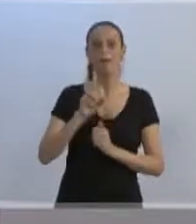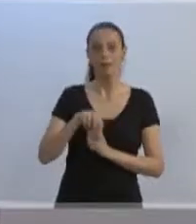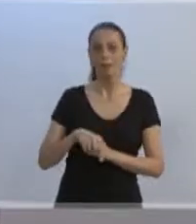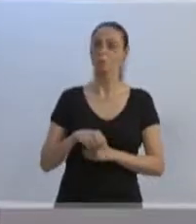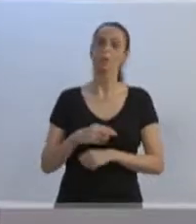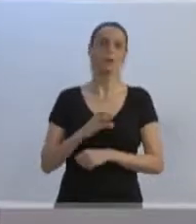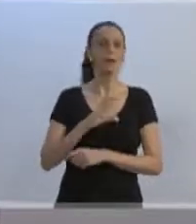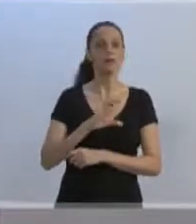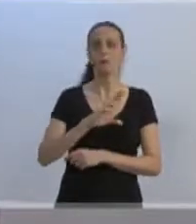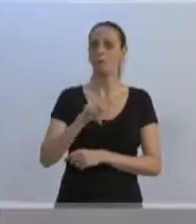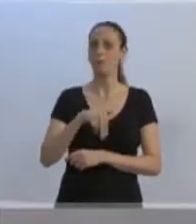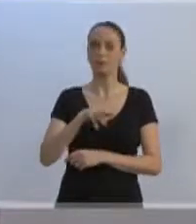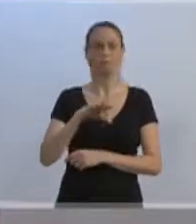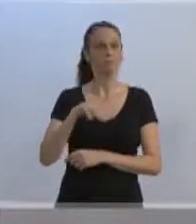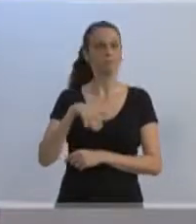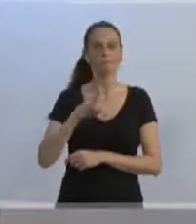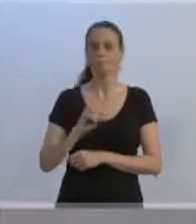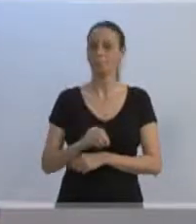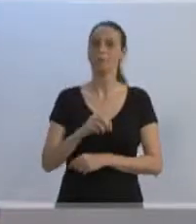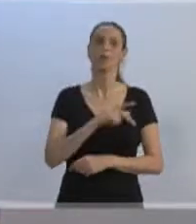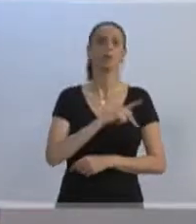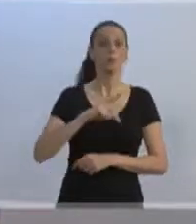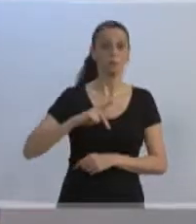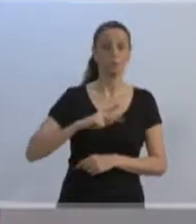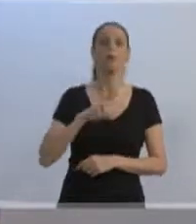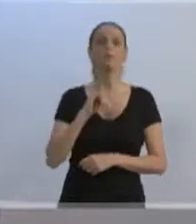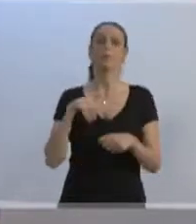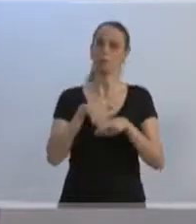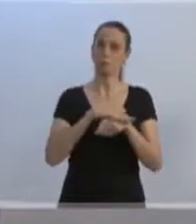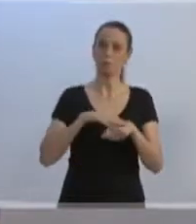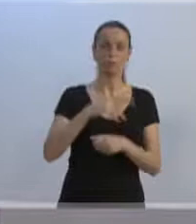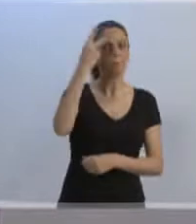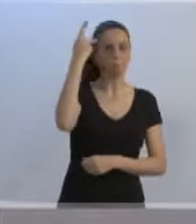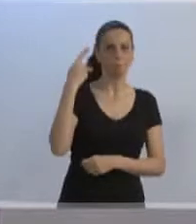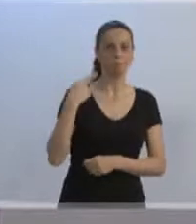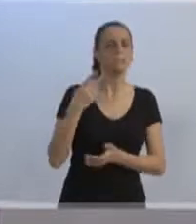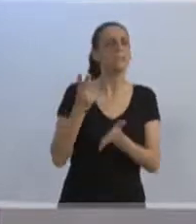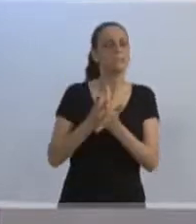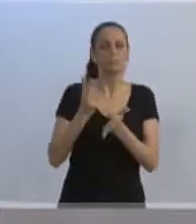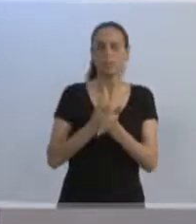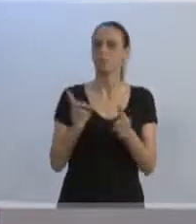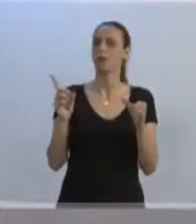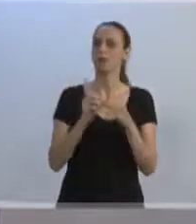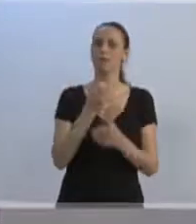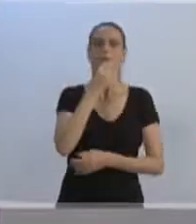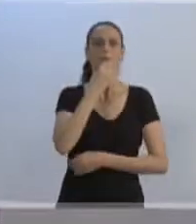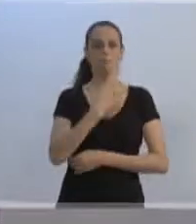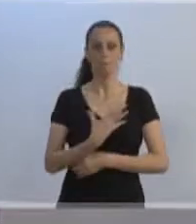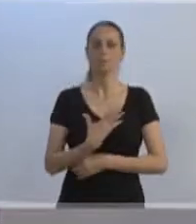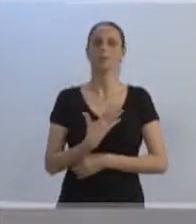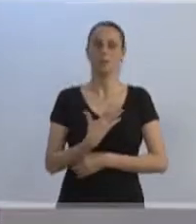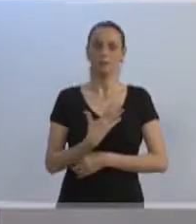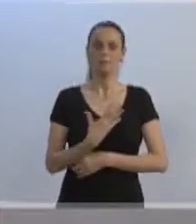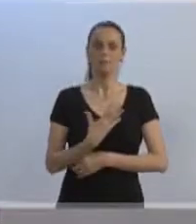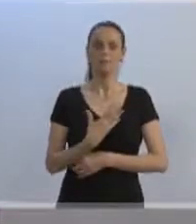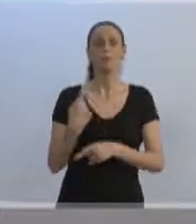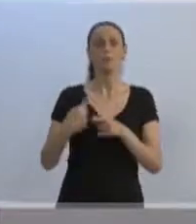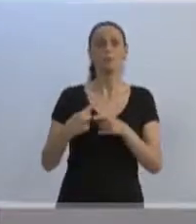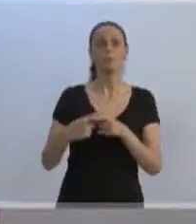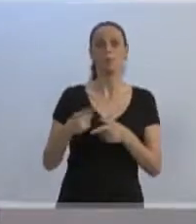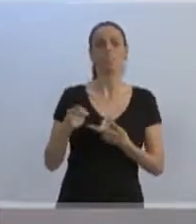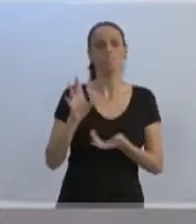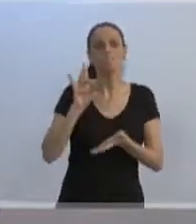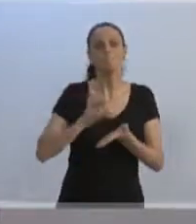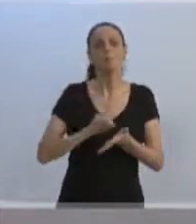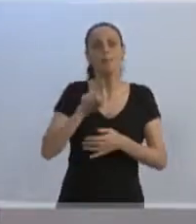vamos conversar com a nossa secretária de educação que sempre nos atendeu prontamente quando se trata das demandas da